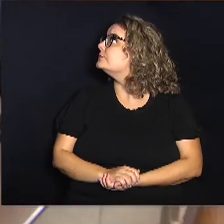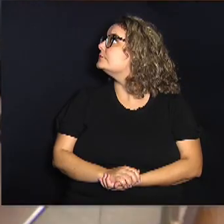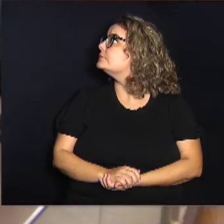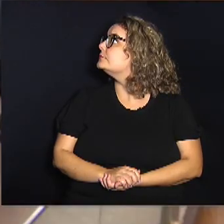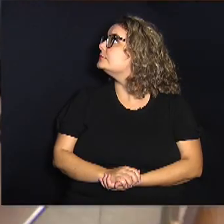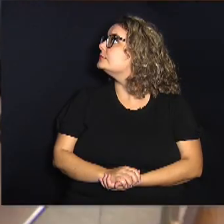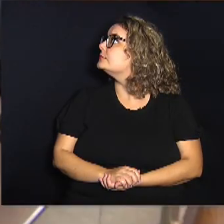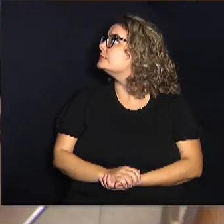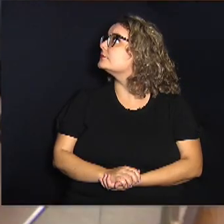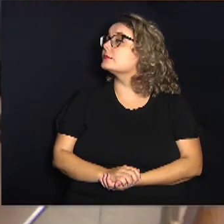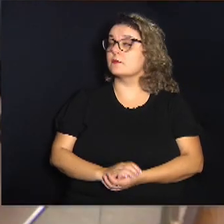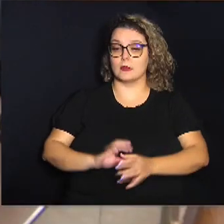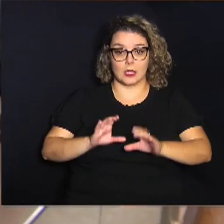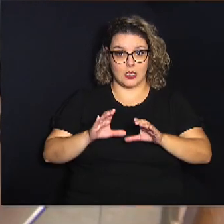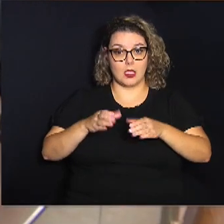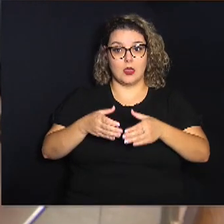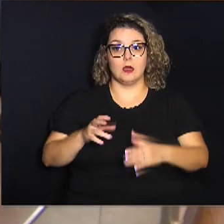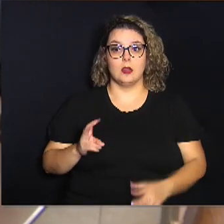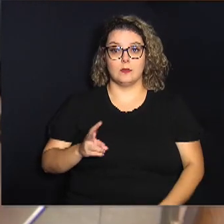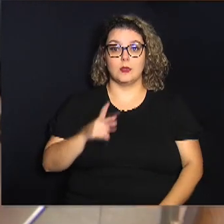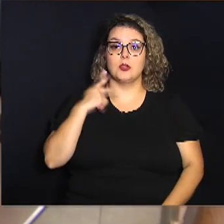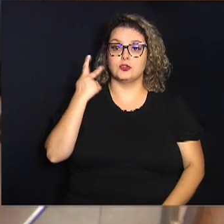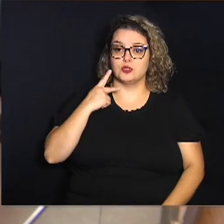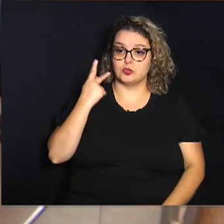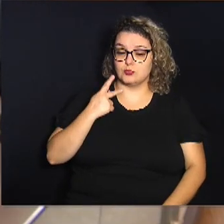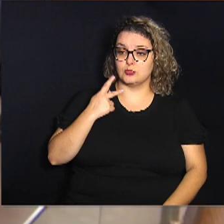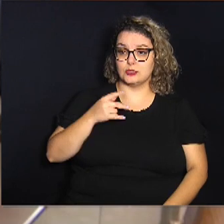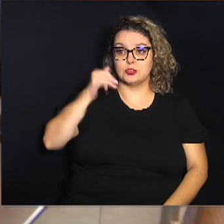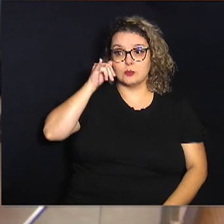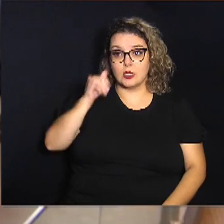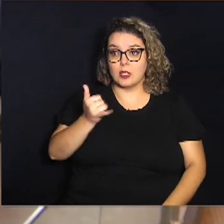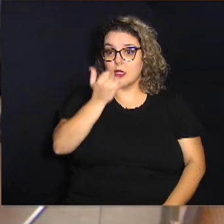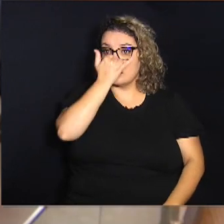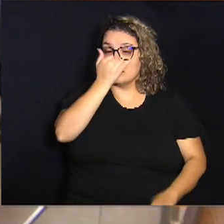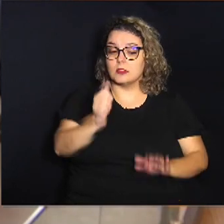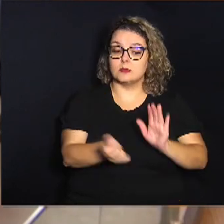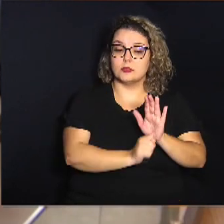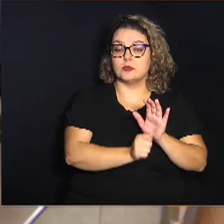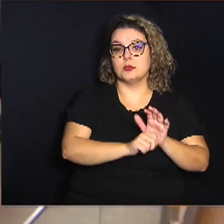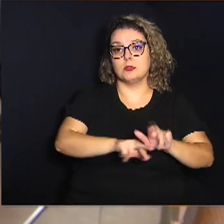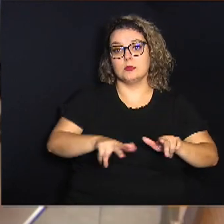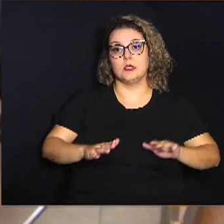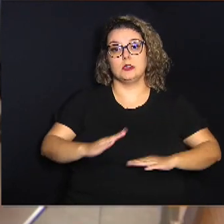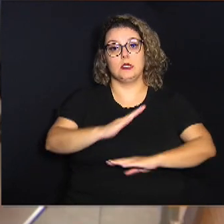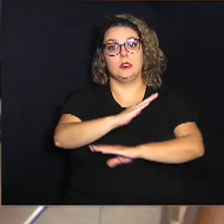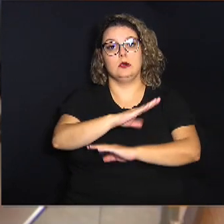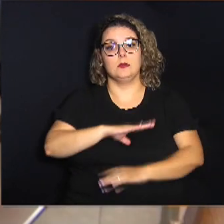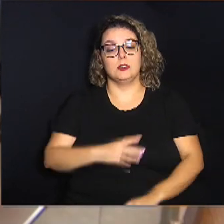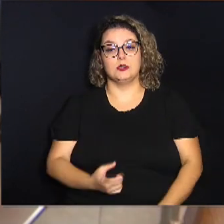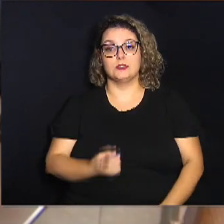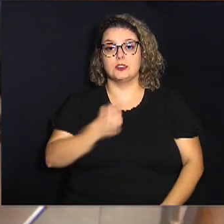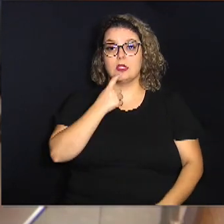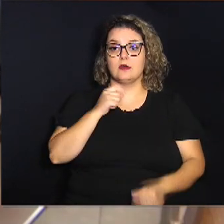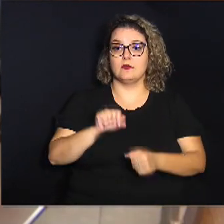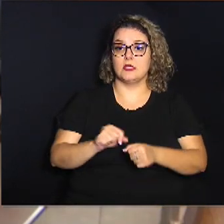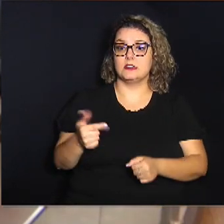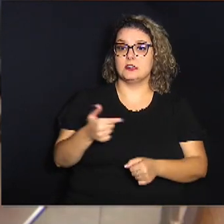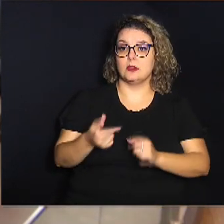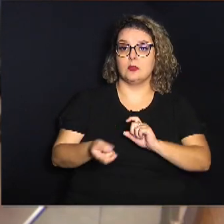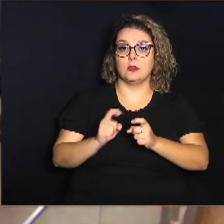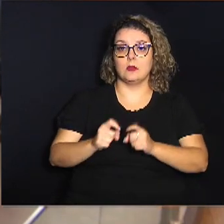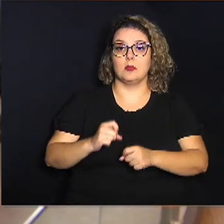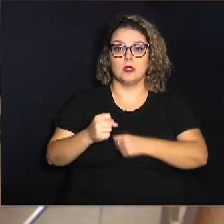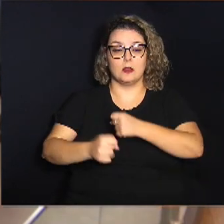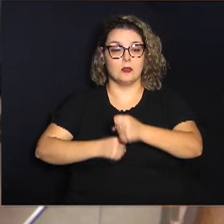A Comissão Permanente de Políticas de Prevenção às Drogas da Câmara de Campinas realizou a segunda reunião do